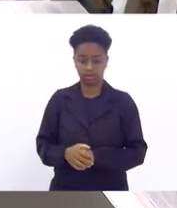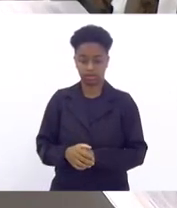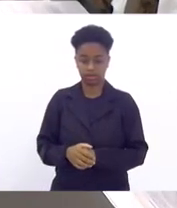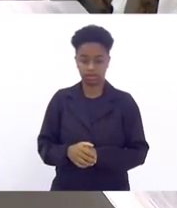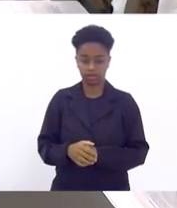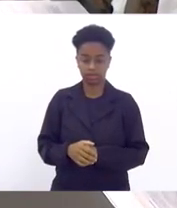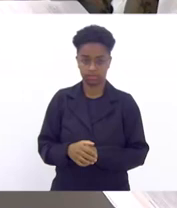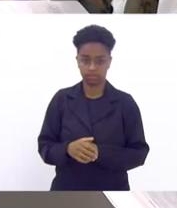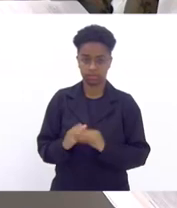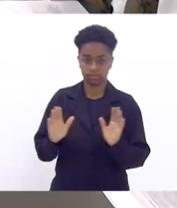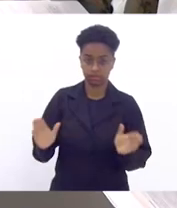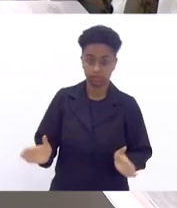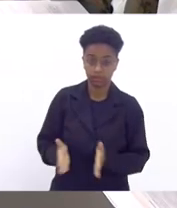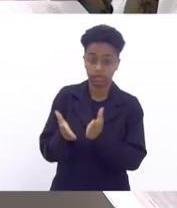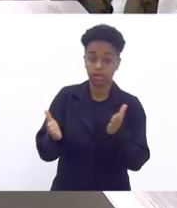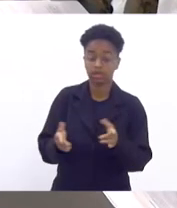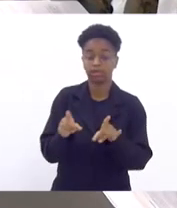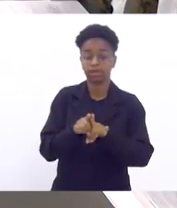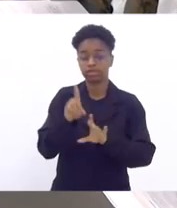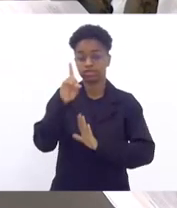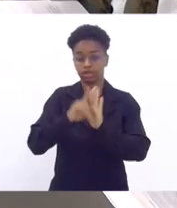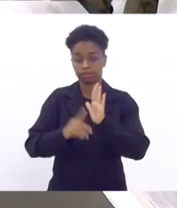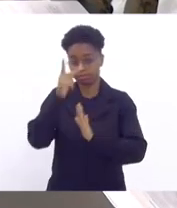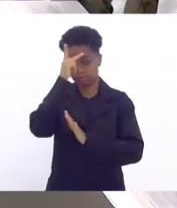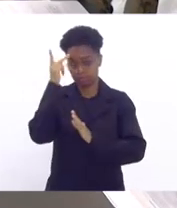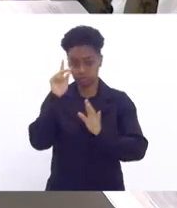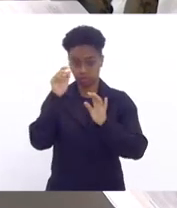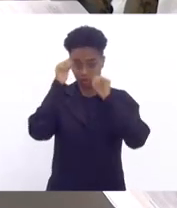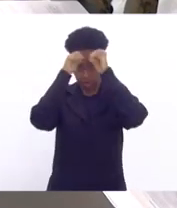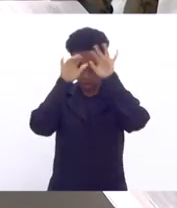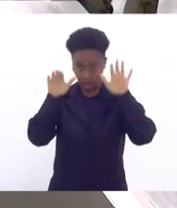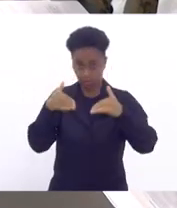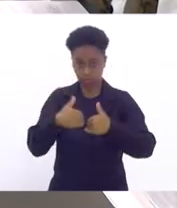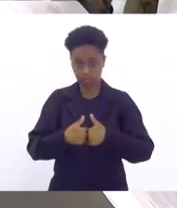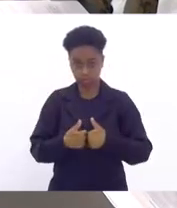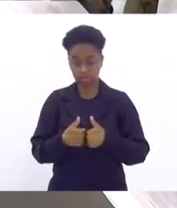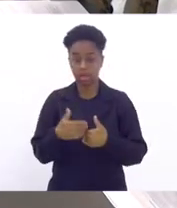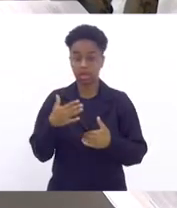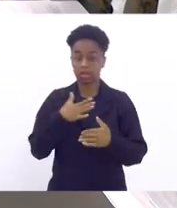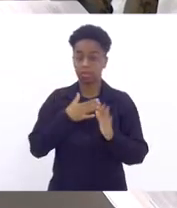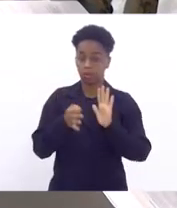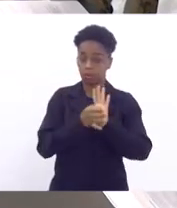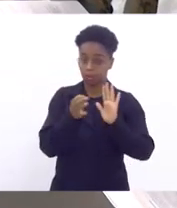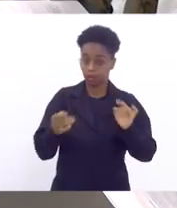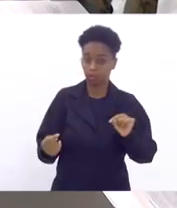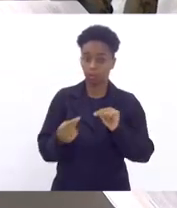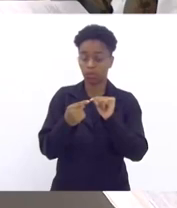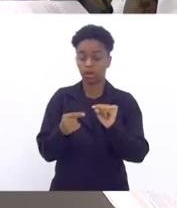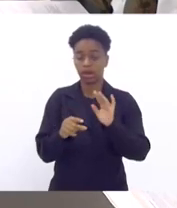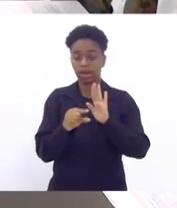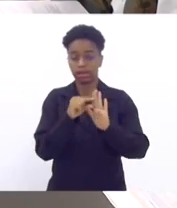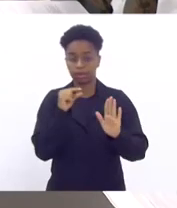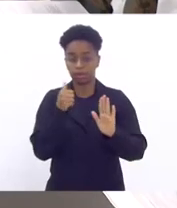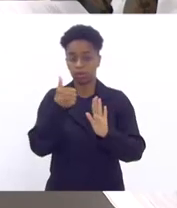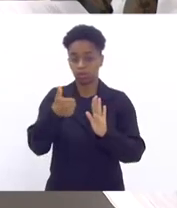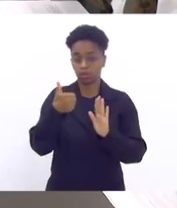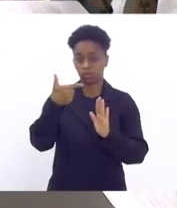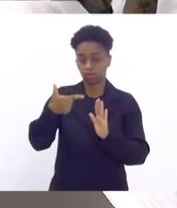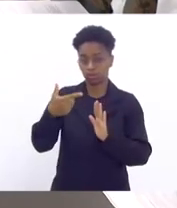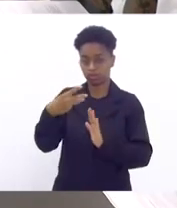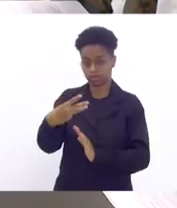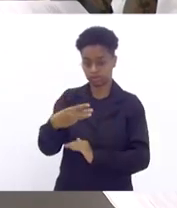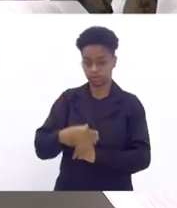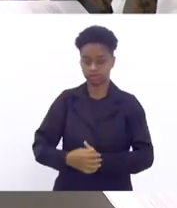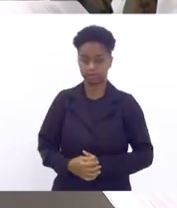efetivação dos direitos da pessoa com Transtorno do espectro autista o meu parecer é favorável as emendas um dois e